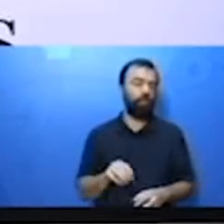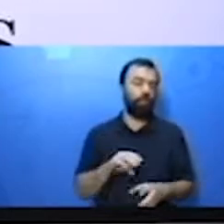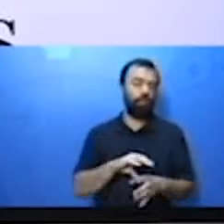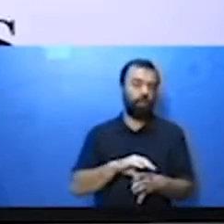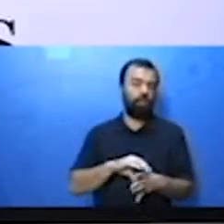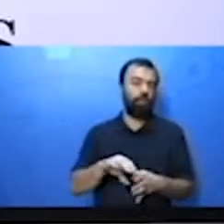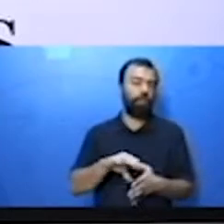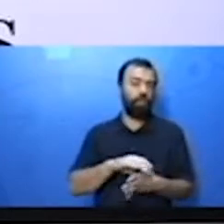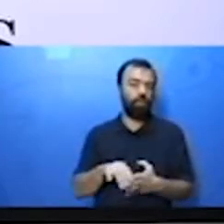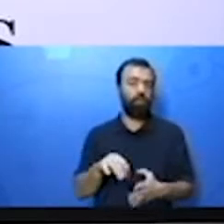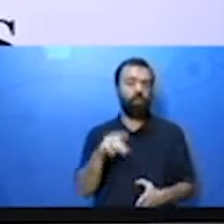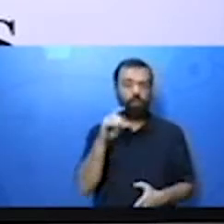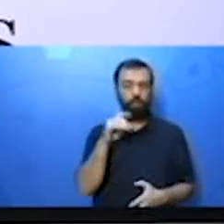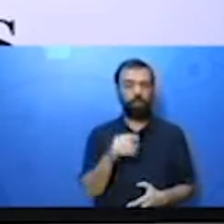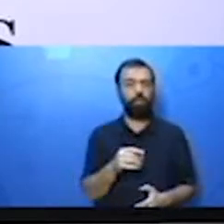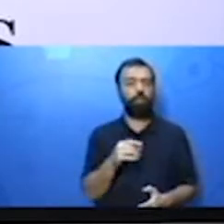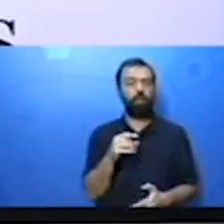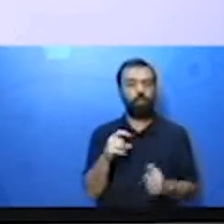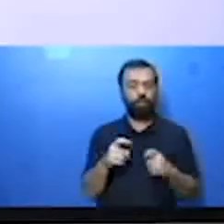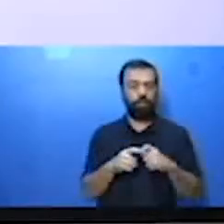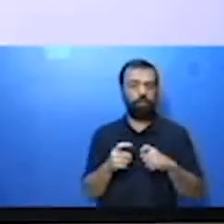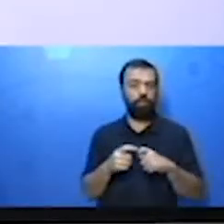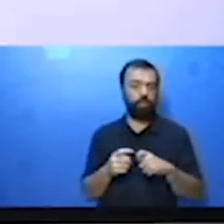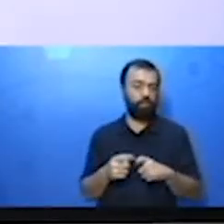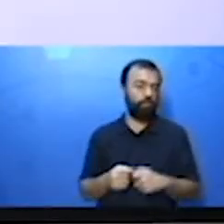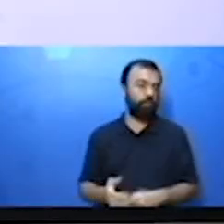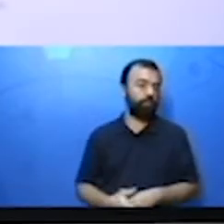corra mais risco do que benefícios.